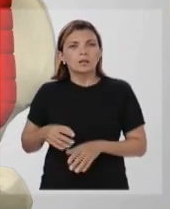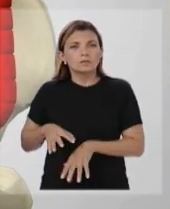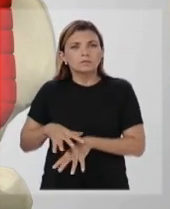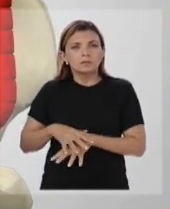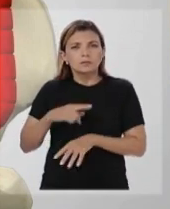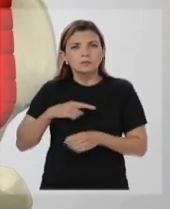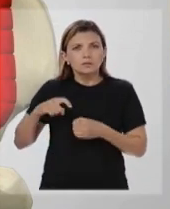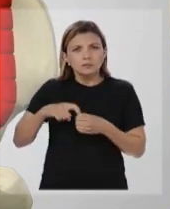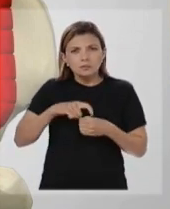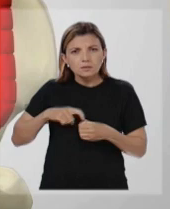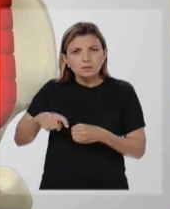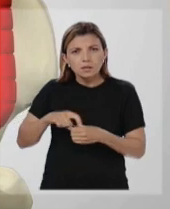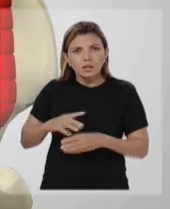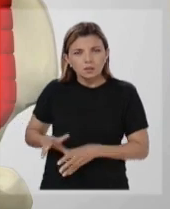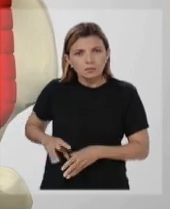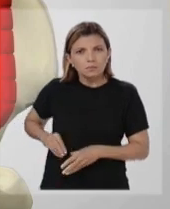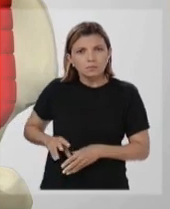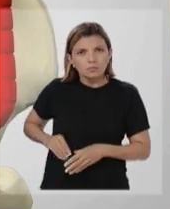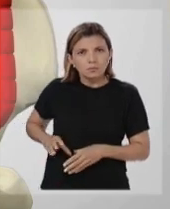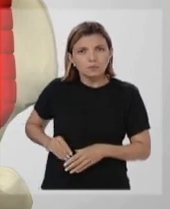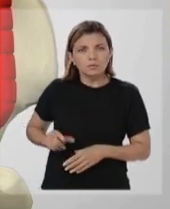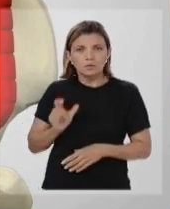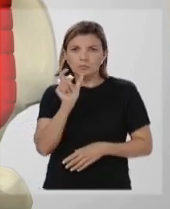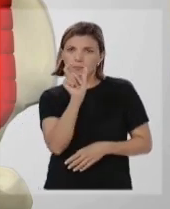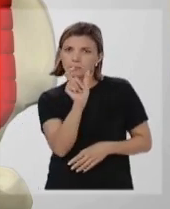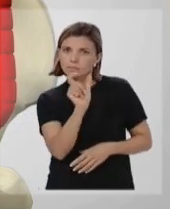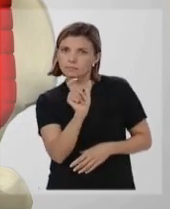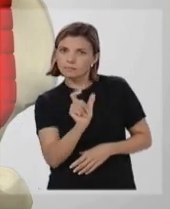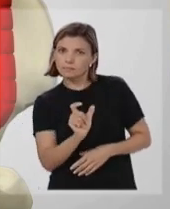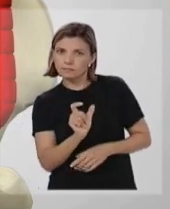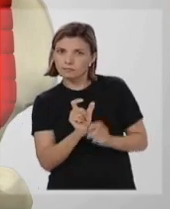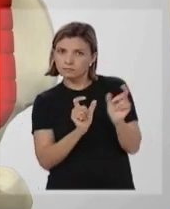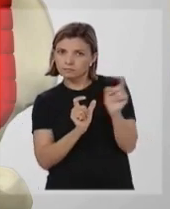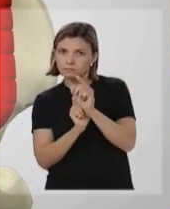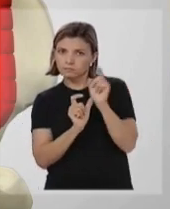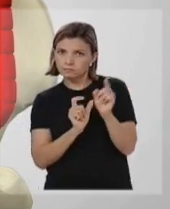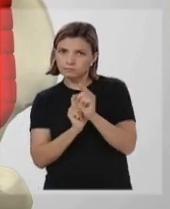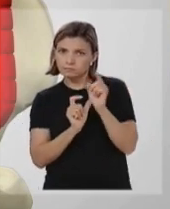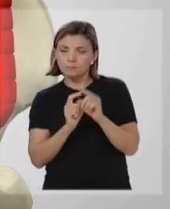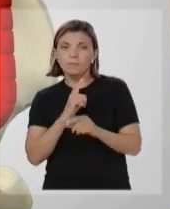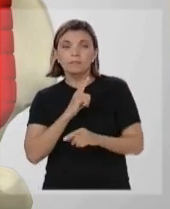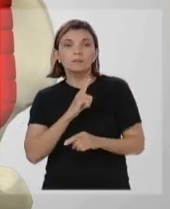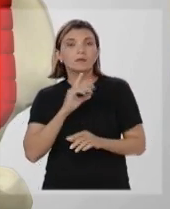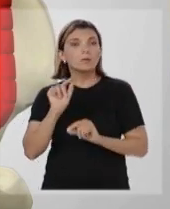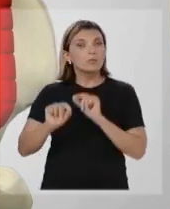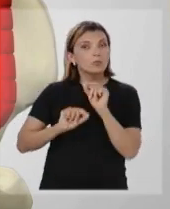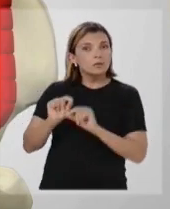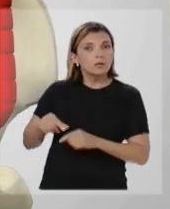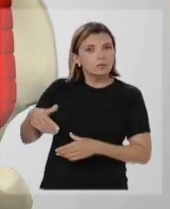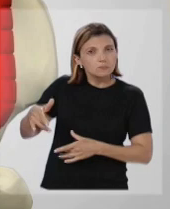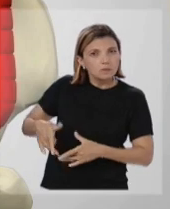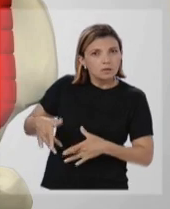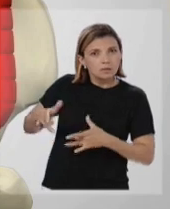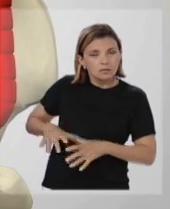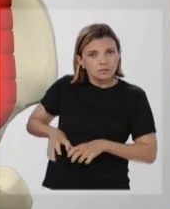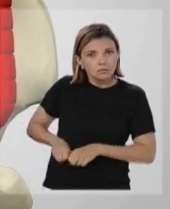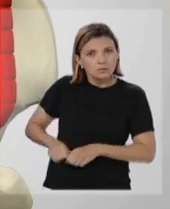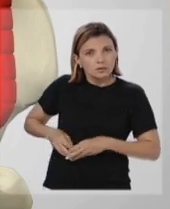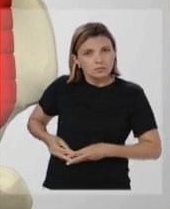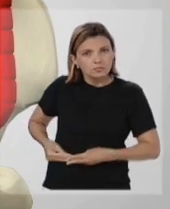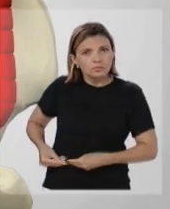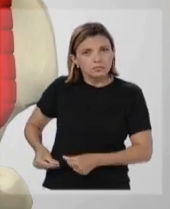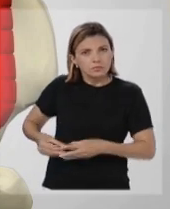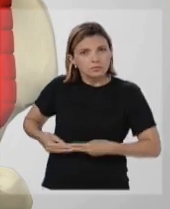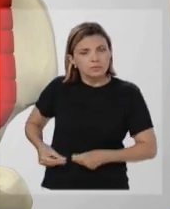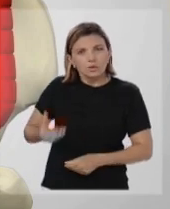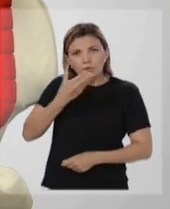as células do intestino secretam três enzimas, maltase, sacarase e lactase, que degradam ainda mais os carboidratos